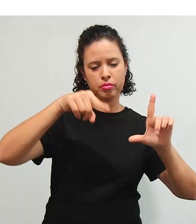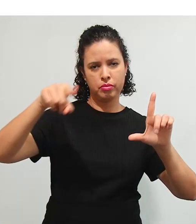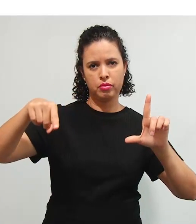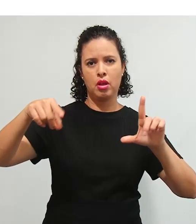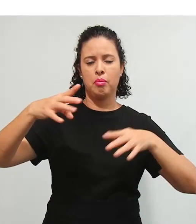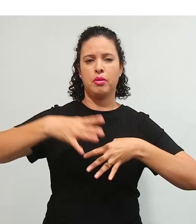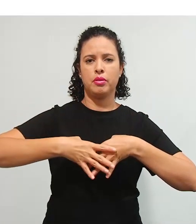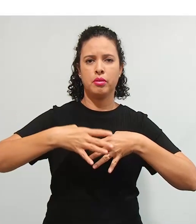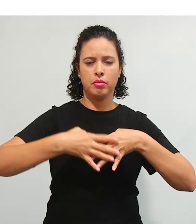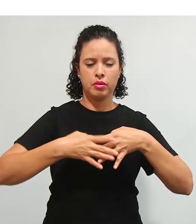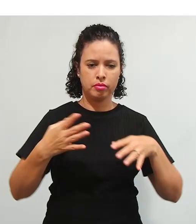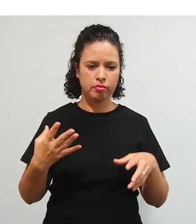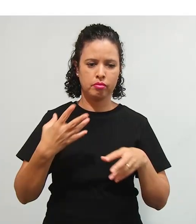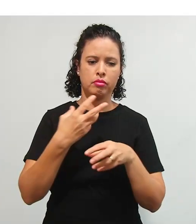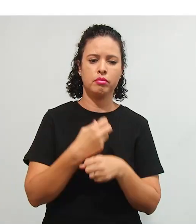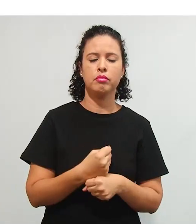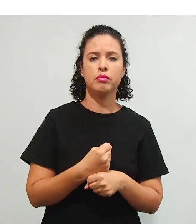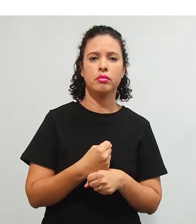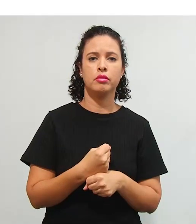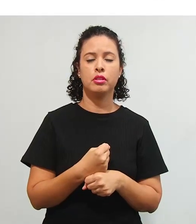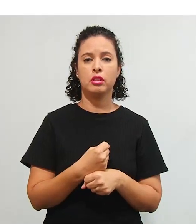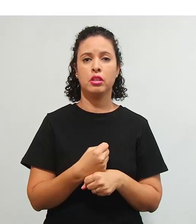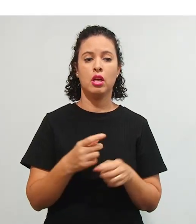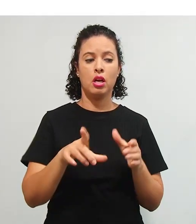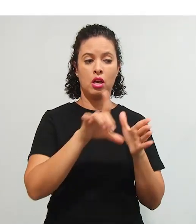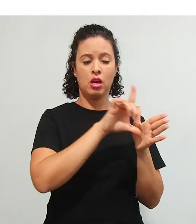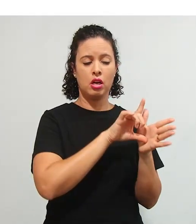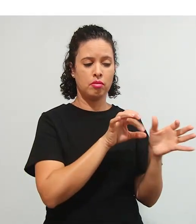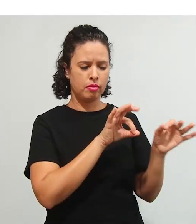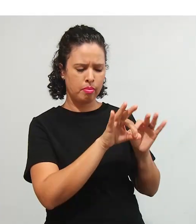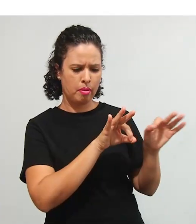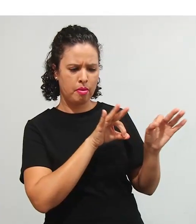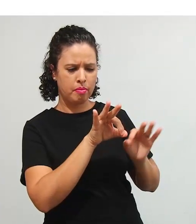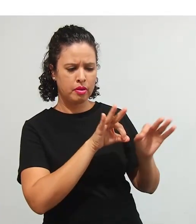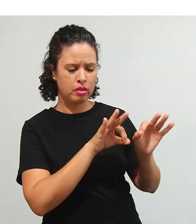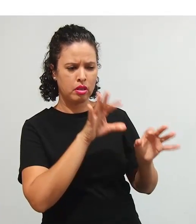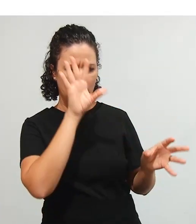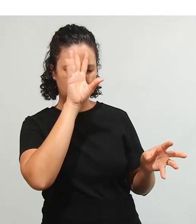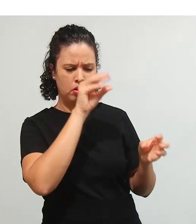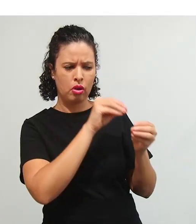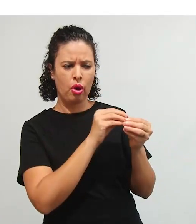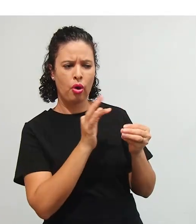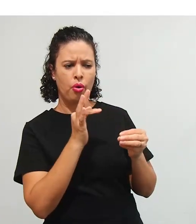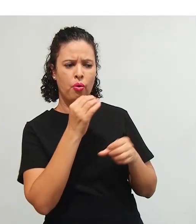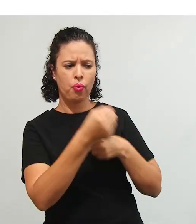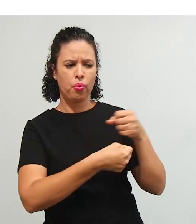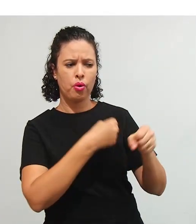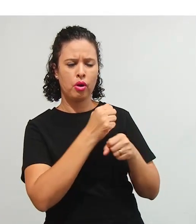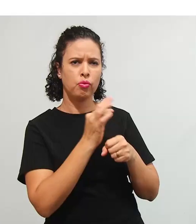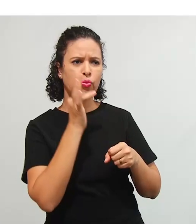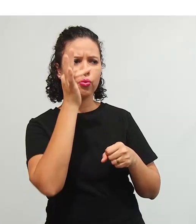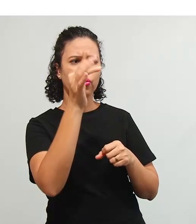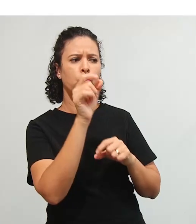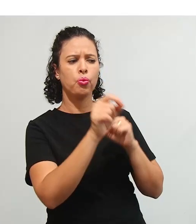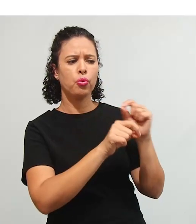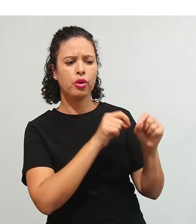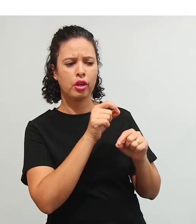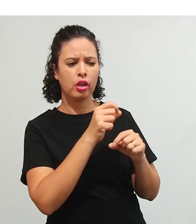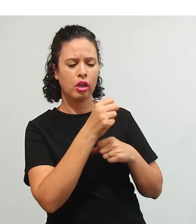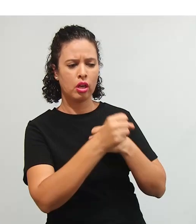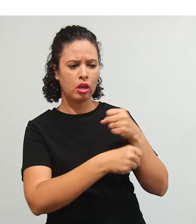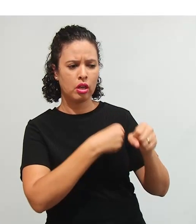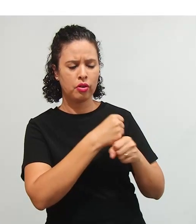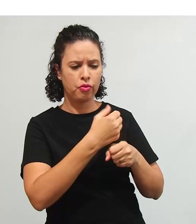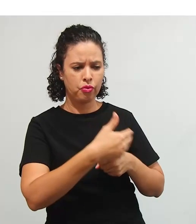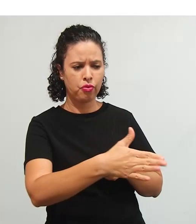matemáticos. Essa previsão, ela é feita lá quando se elabora a lei orçamentária. E o que é o